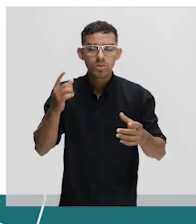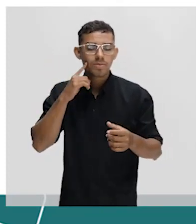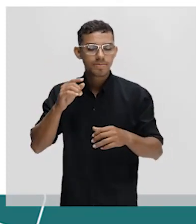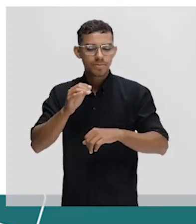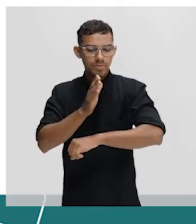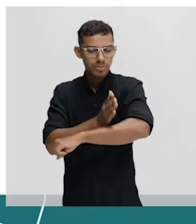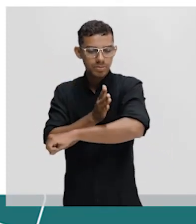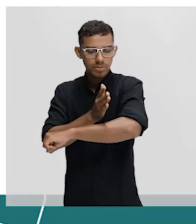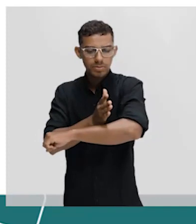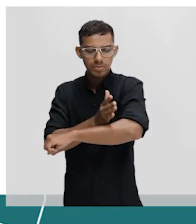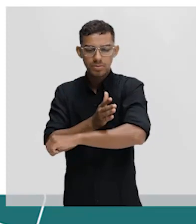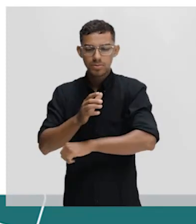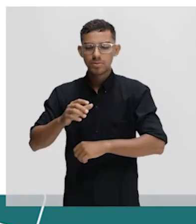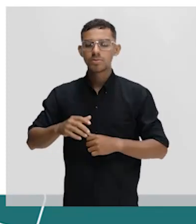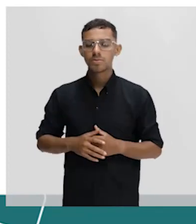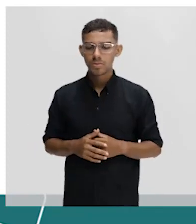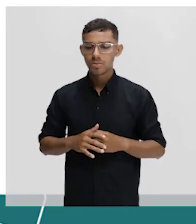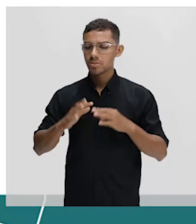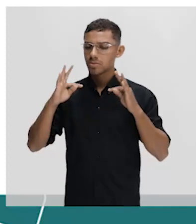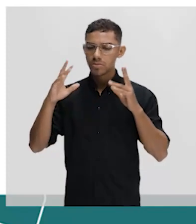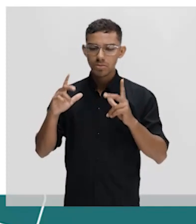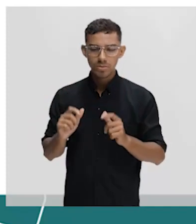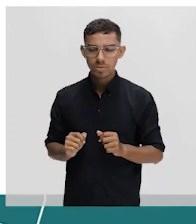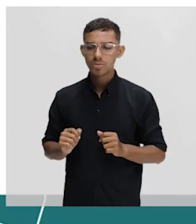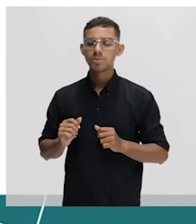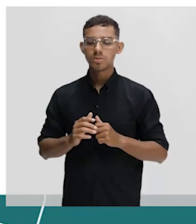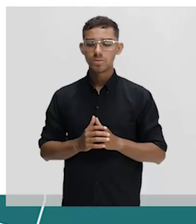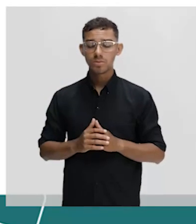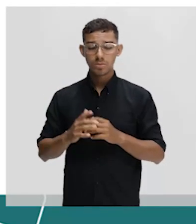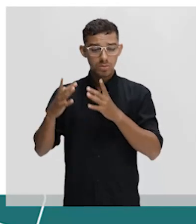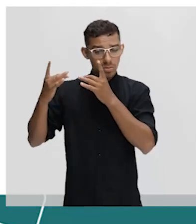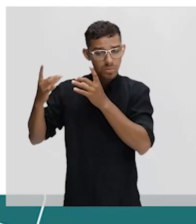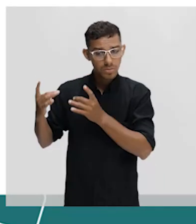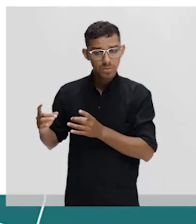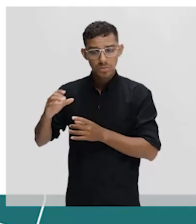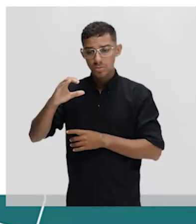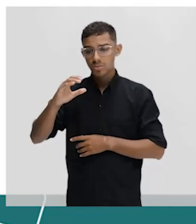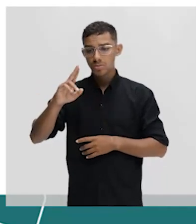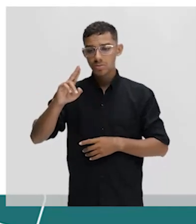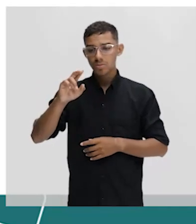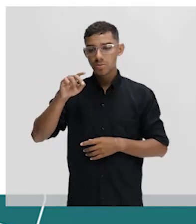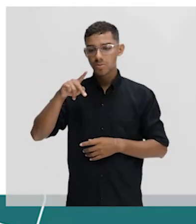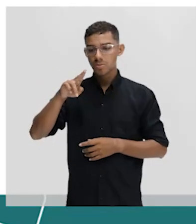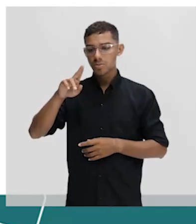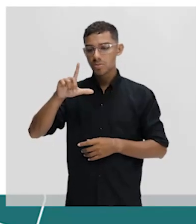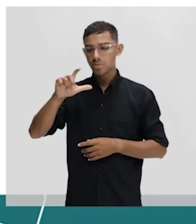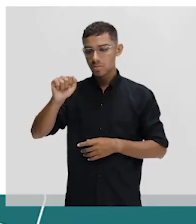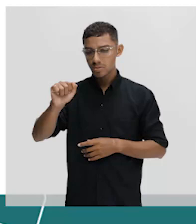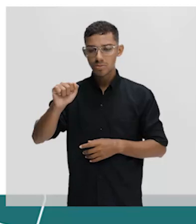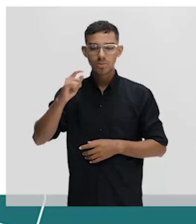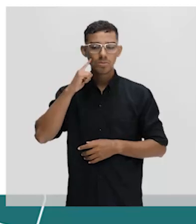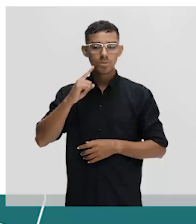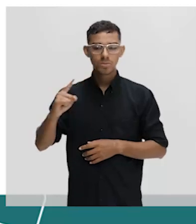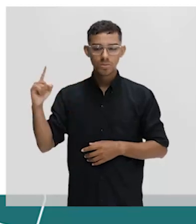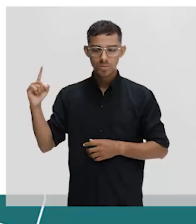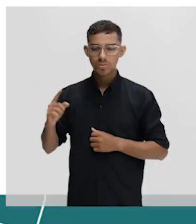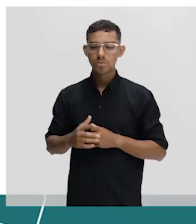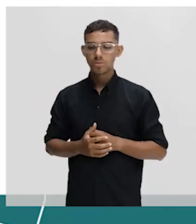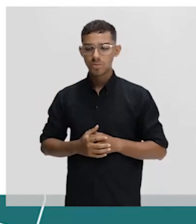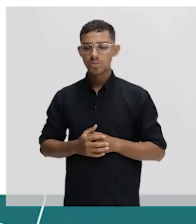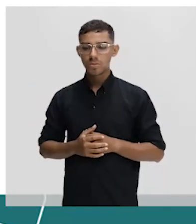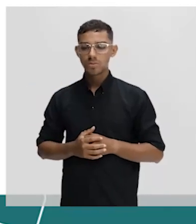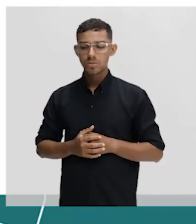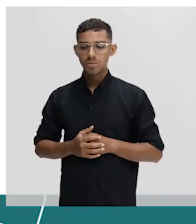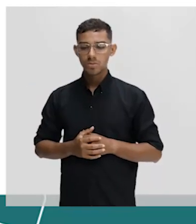Média toda. Isso é interessante. Detalhes da cúpula da abóbada de Santa Sofia em Istambul.